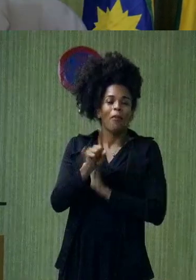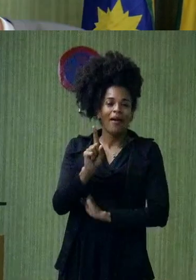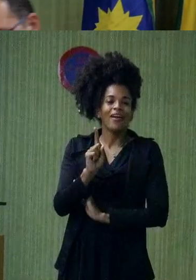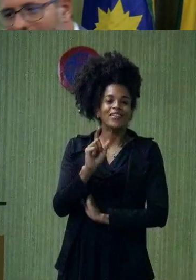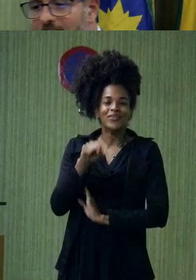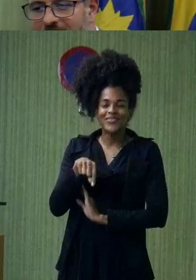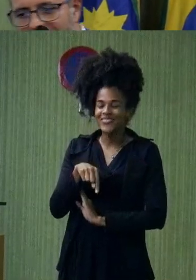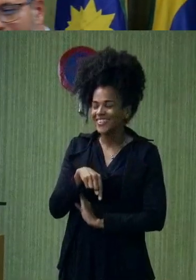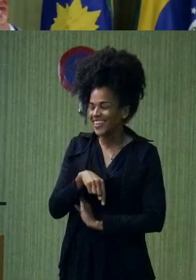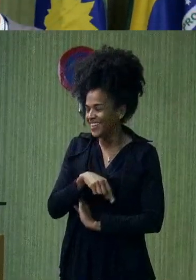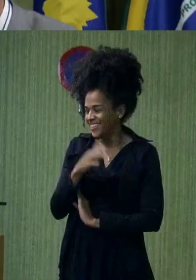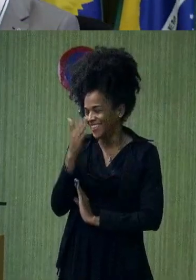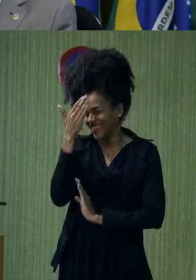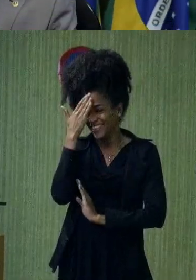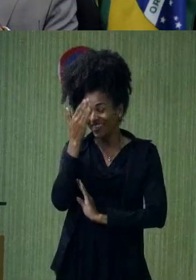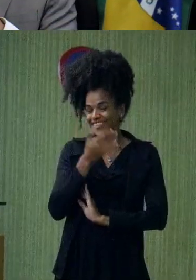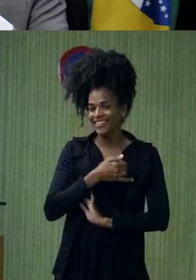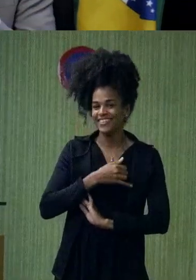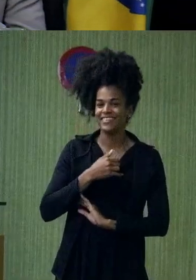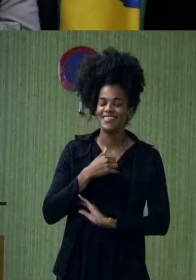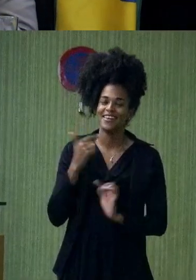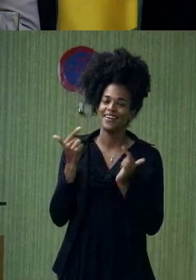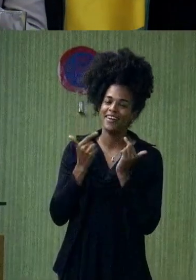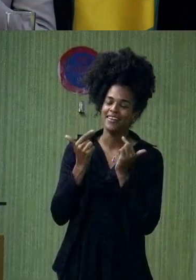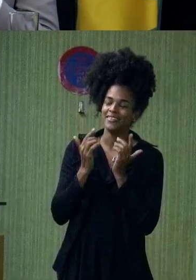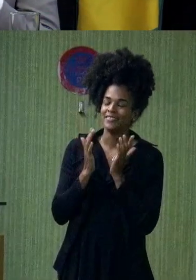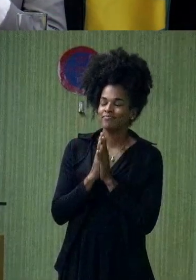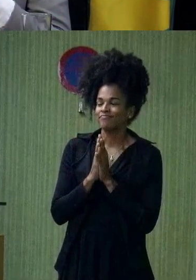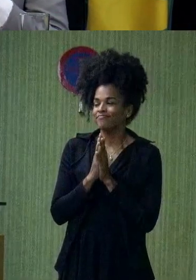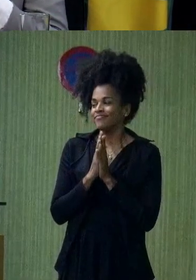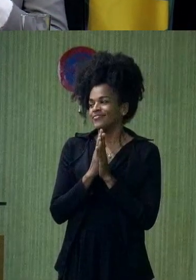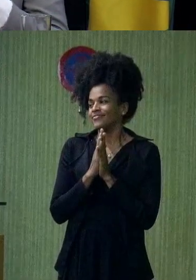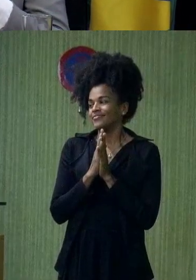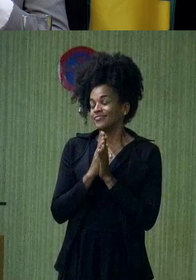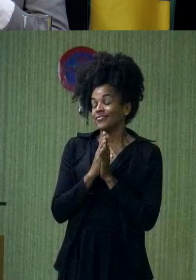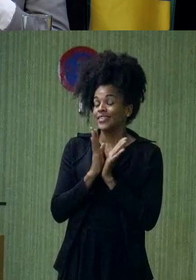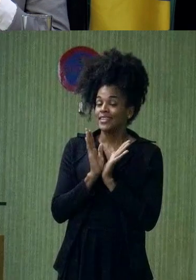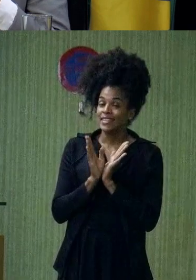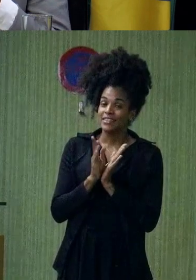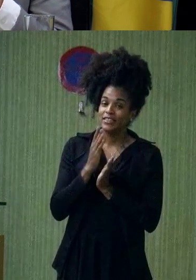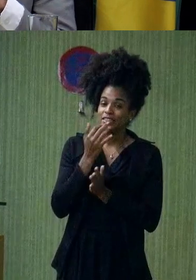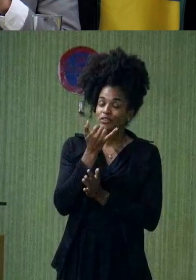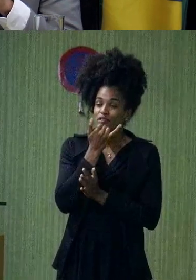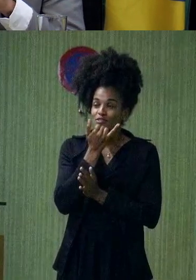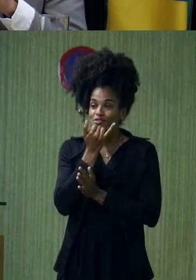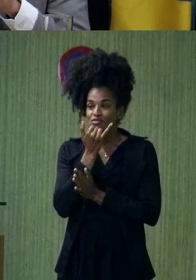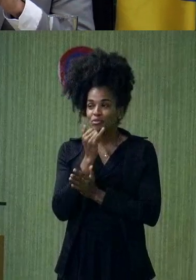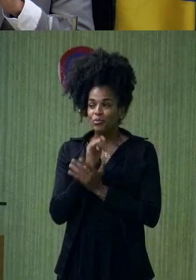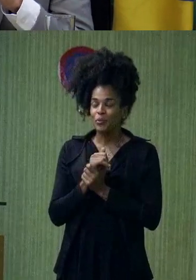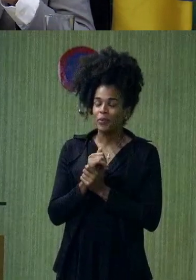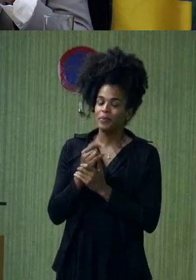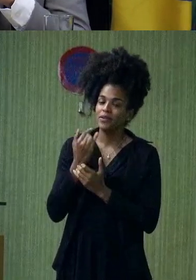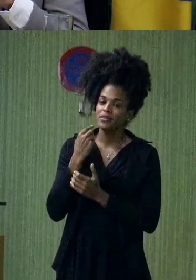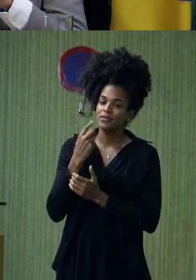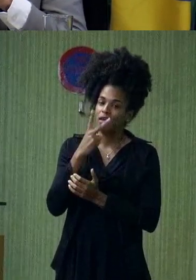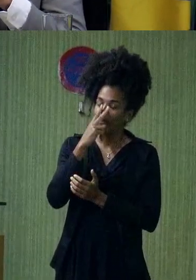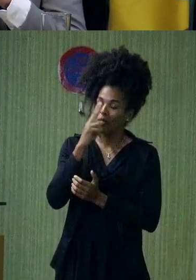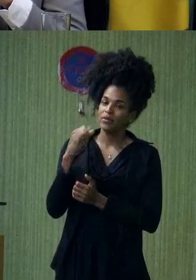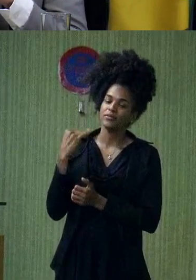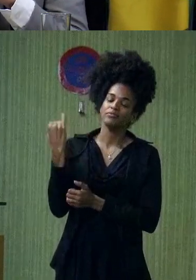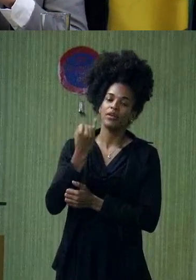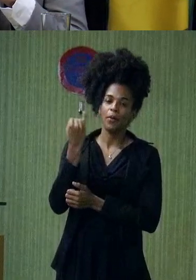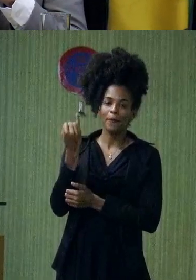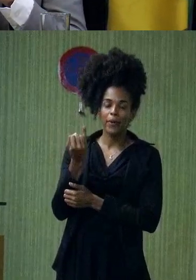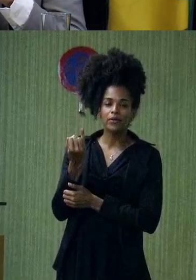É a segunda pergunta exatamente Dan mas olha gente eu penso que é muito importante essa participação Claro mais uma vez